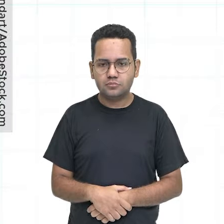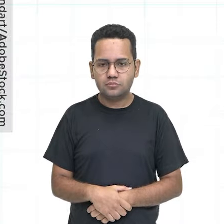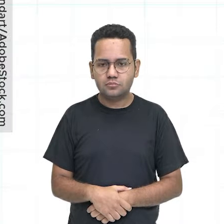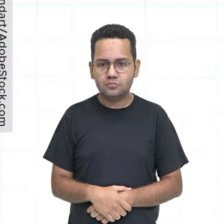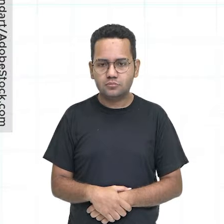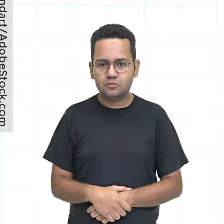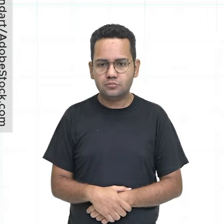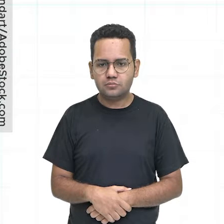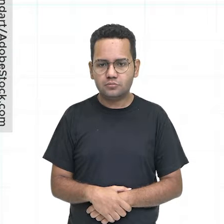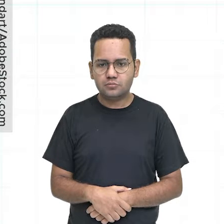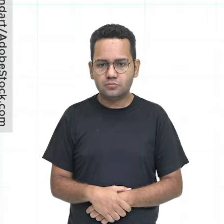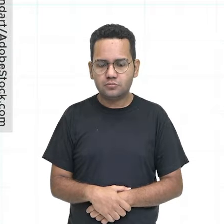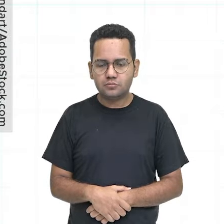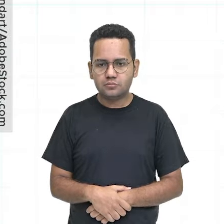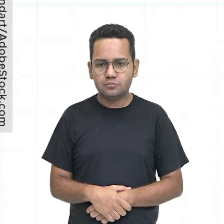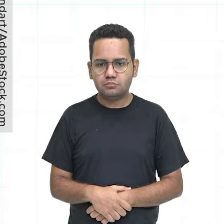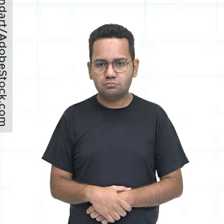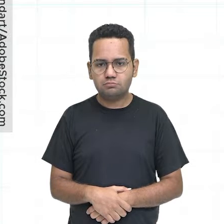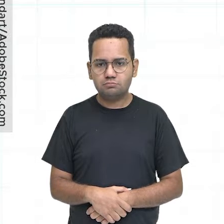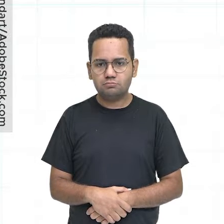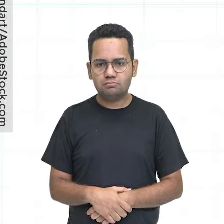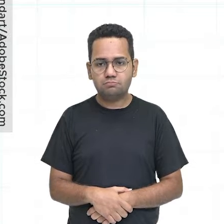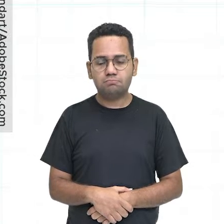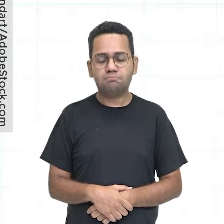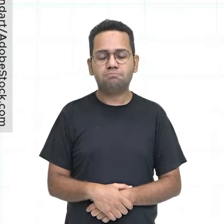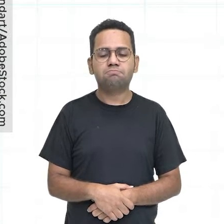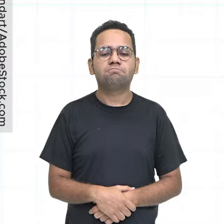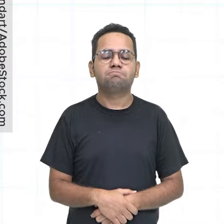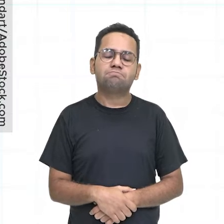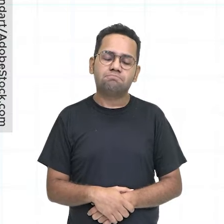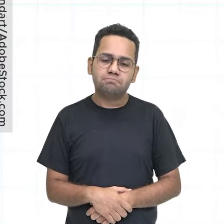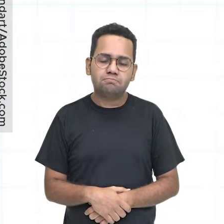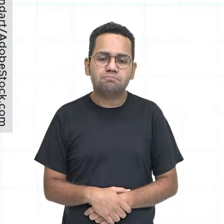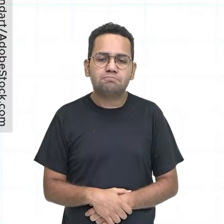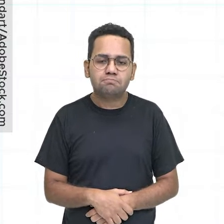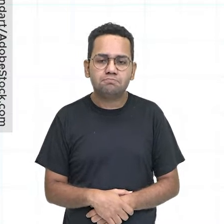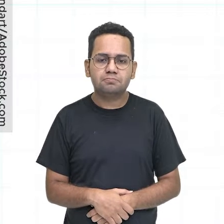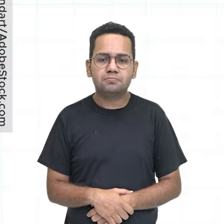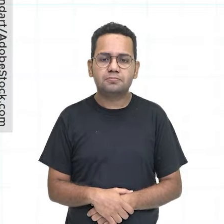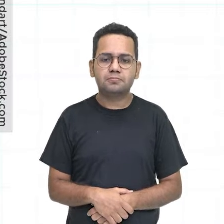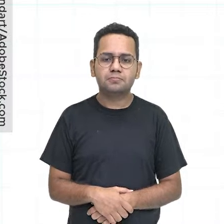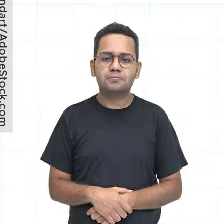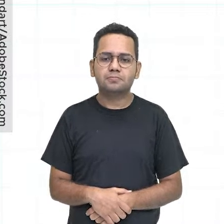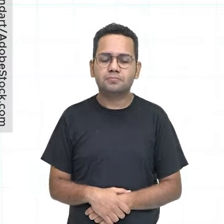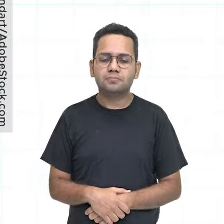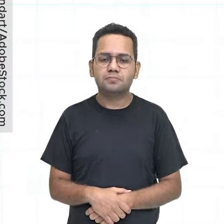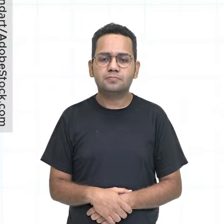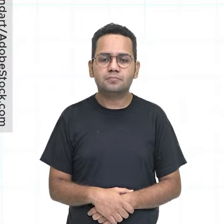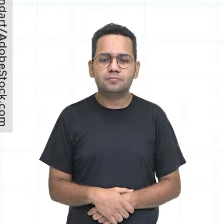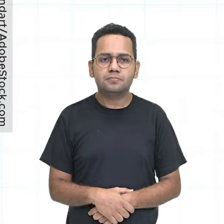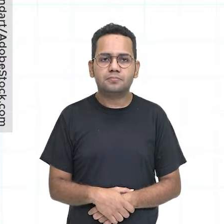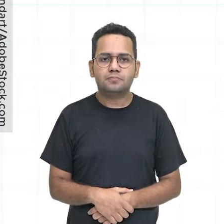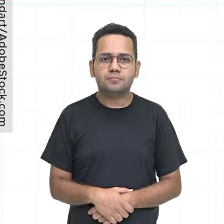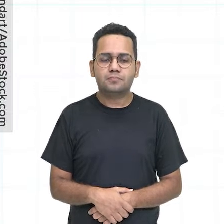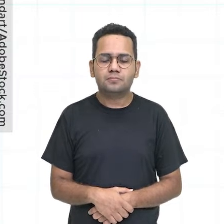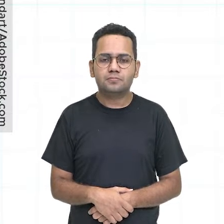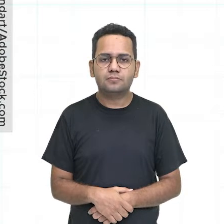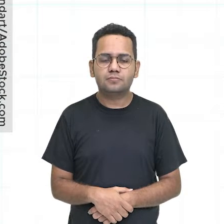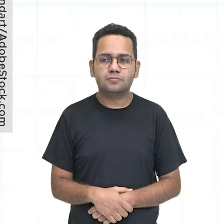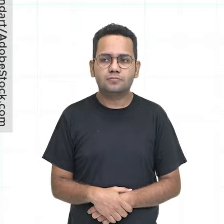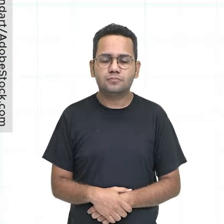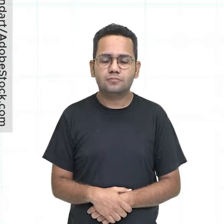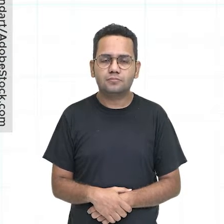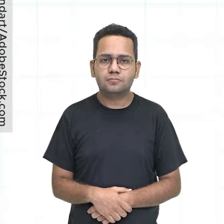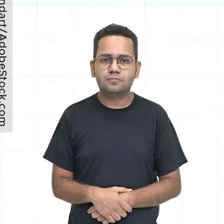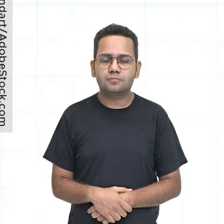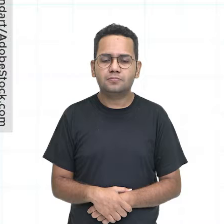comida, junk food, gente, aquela comida de rua, tá? Por exemplo, sanduíches e tal, essas